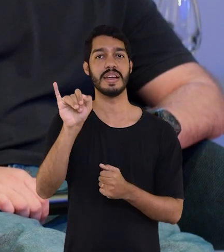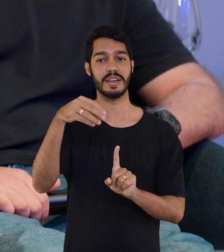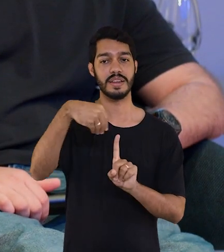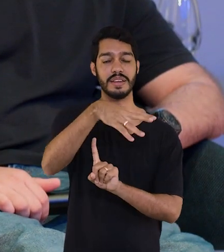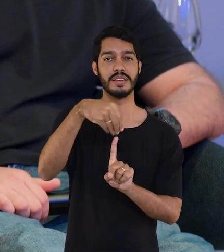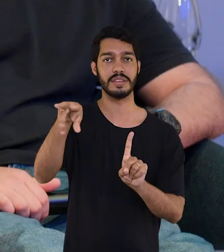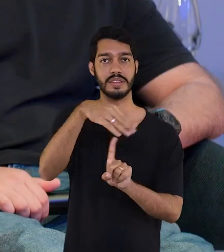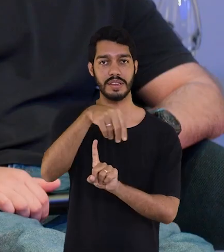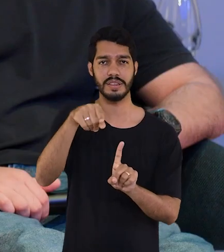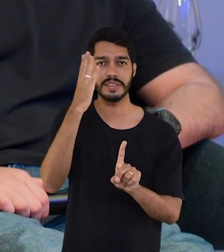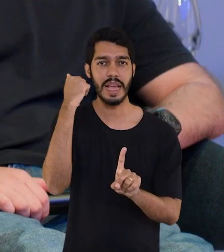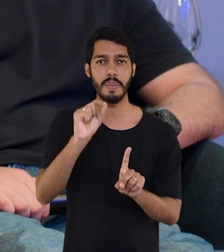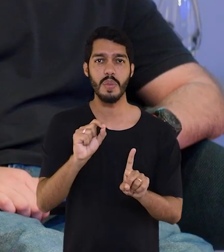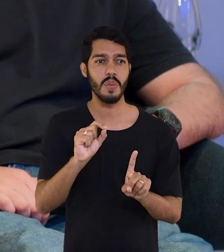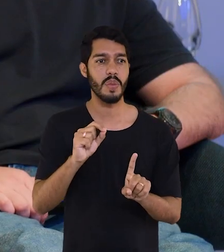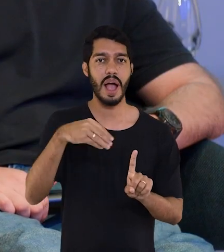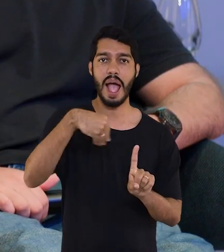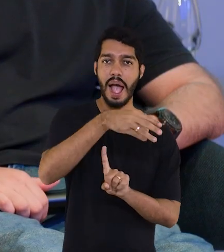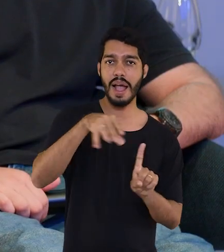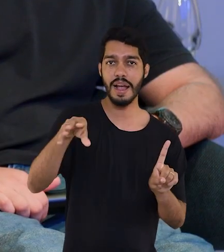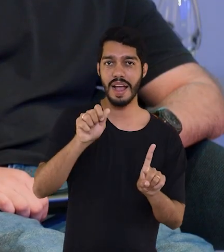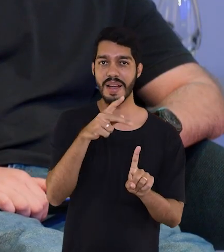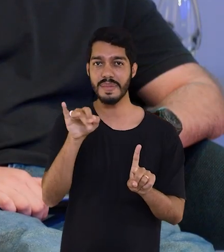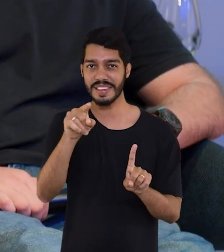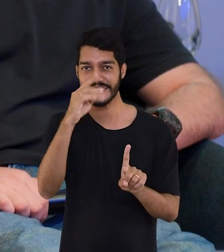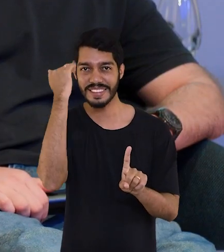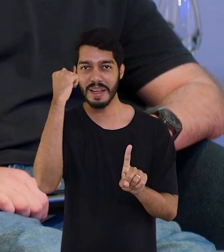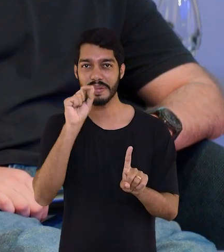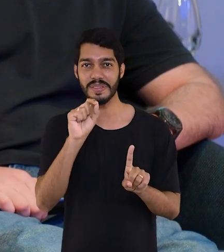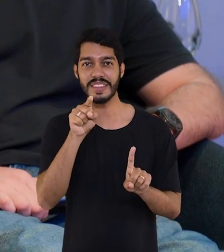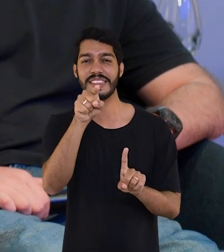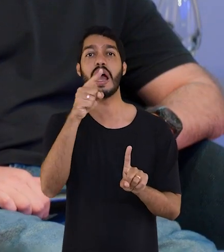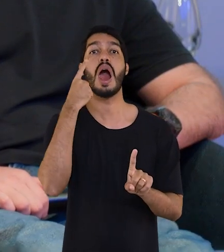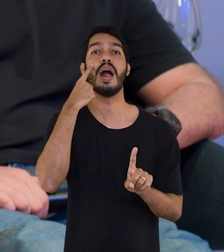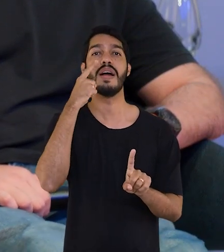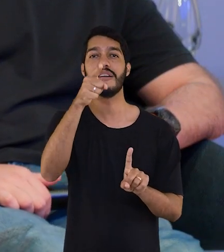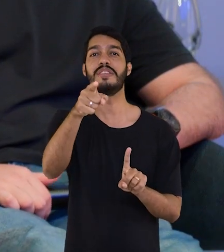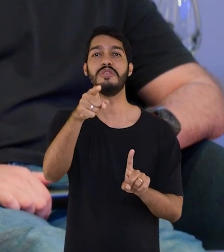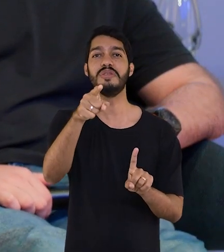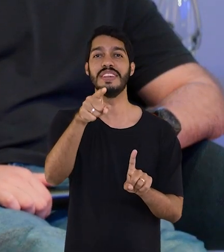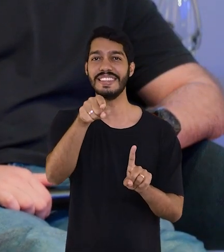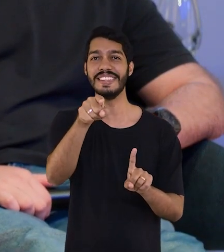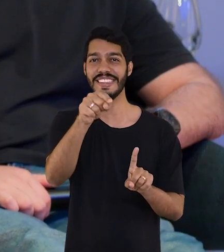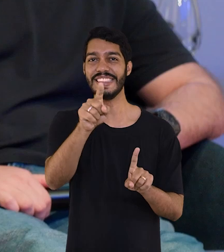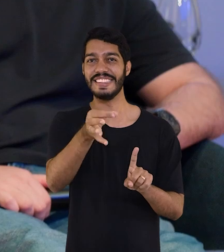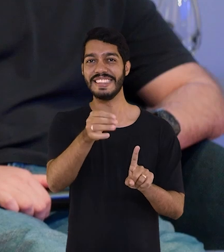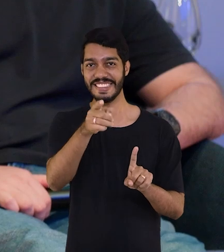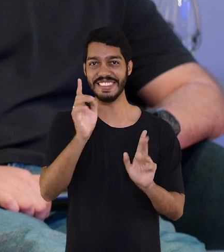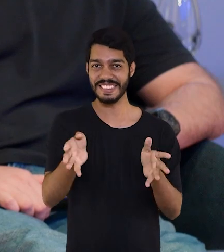pesquisou APIs do ChatGPT, sabe o que é? API? Um amigo, você é de desenvolvimento, né, meu